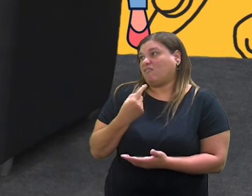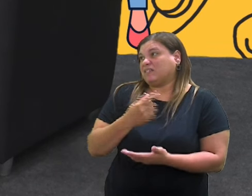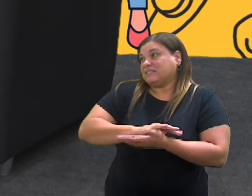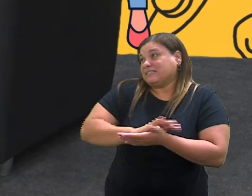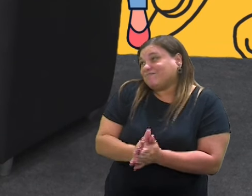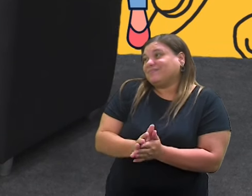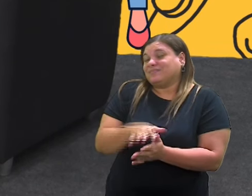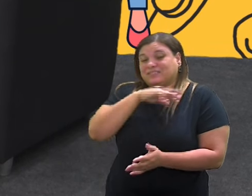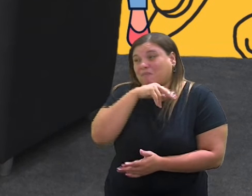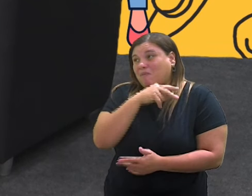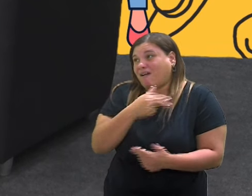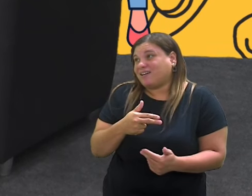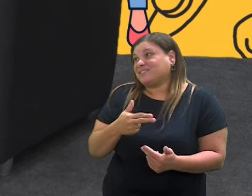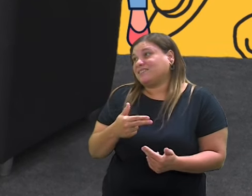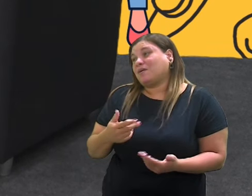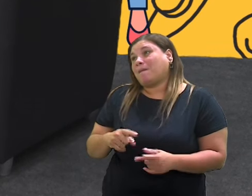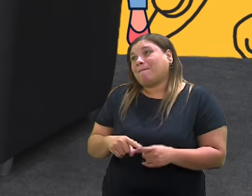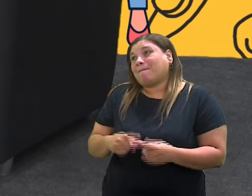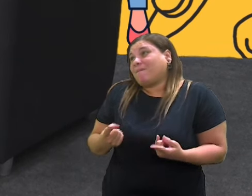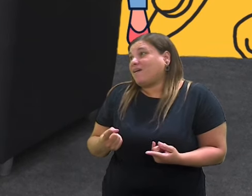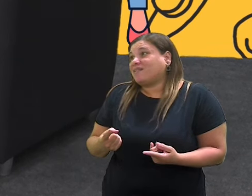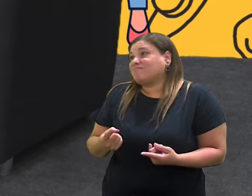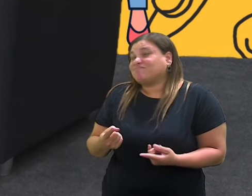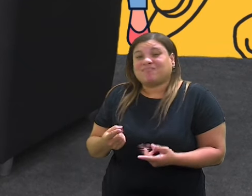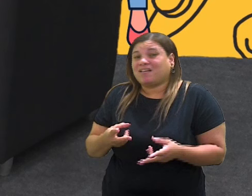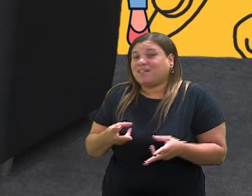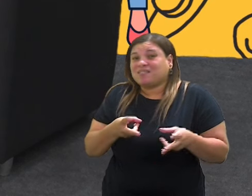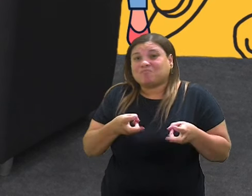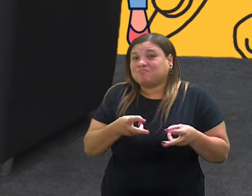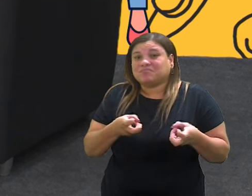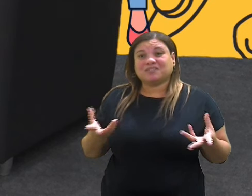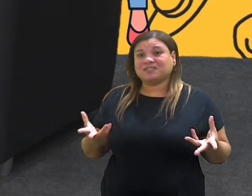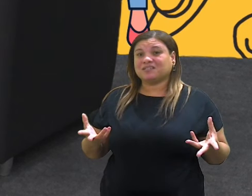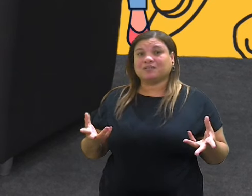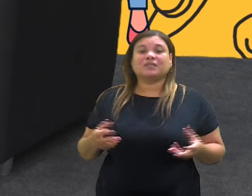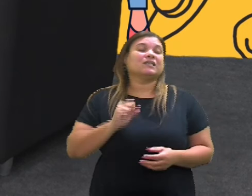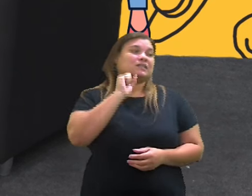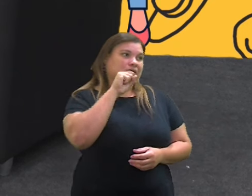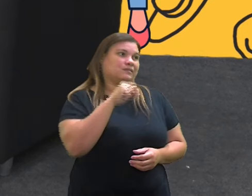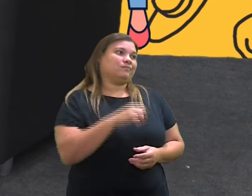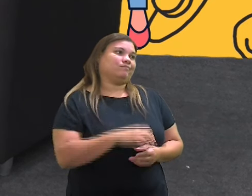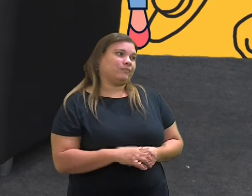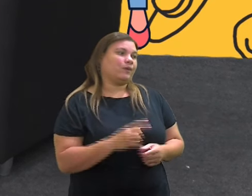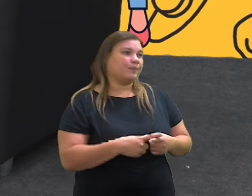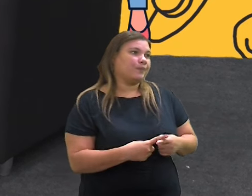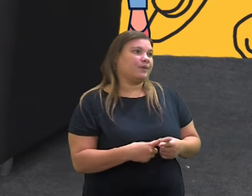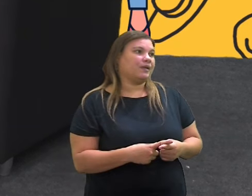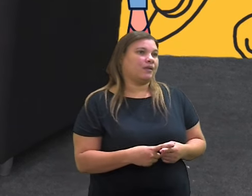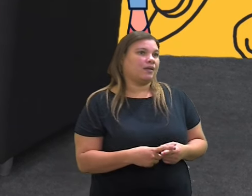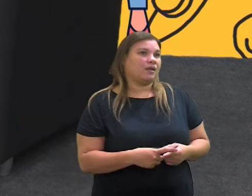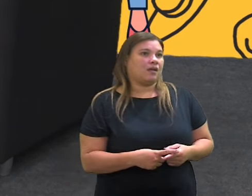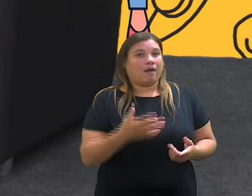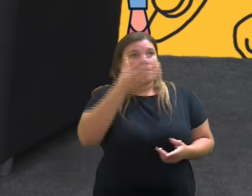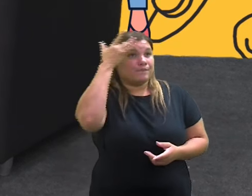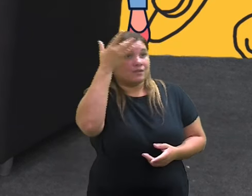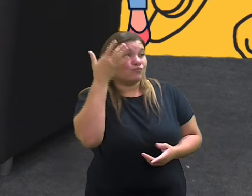vezes acontece de pessoas estarem fazendo uma coisa que para o animal não é bom, mas não sabe, né? Não chega a